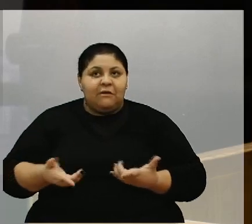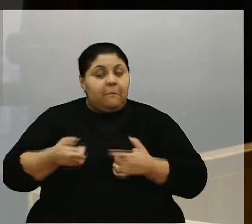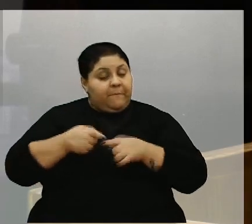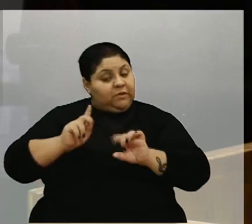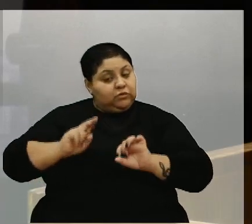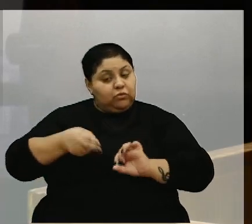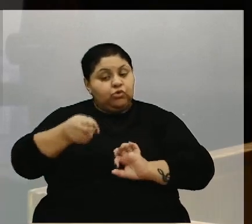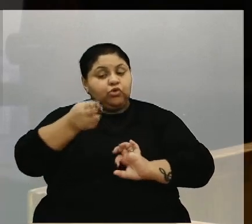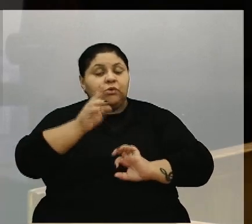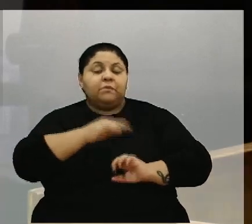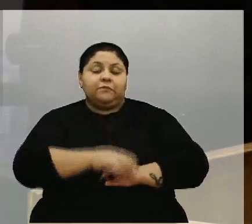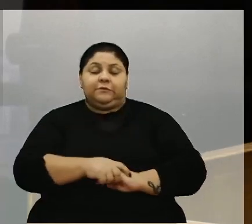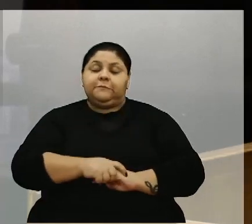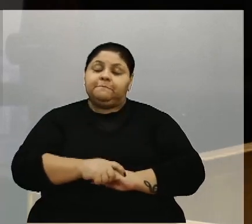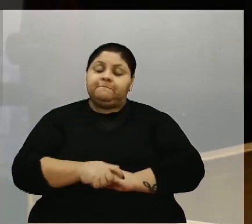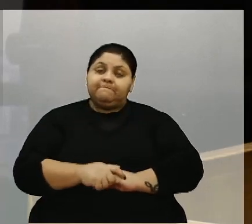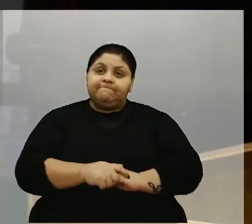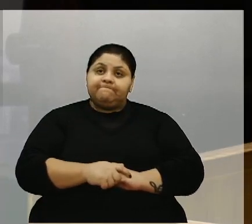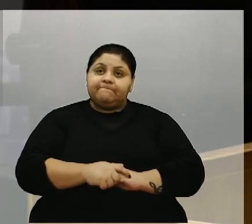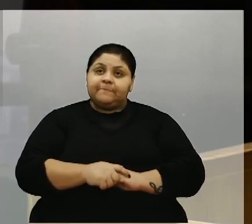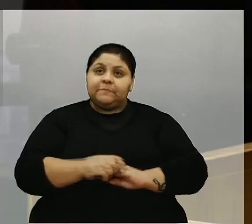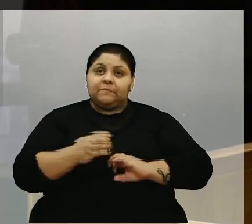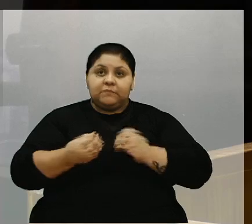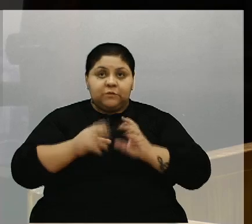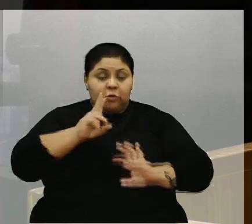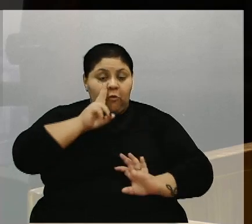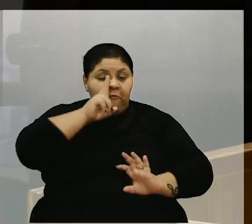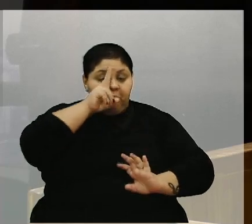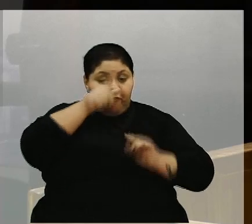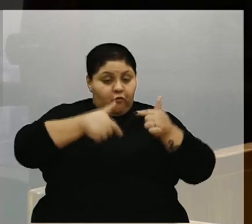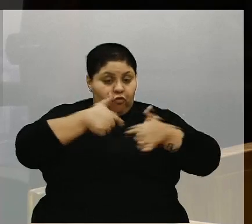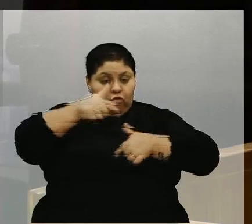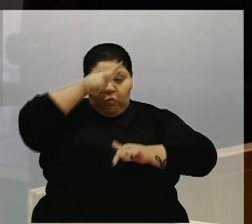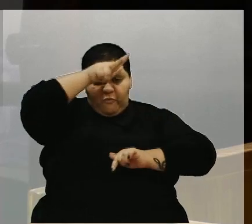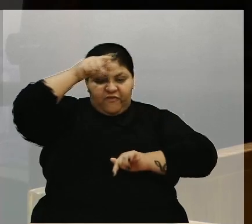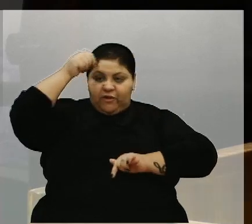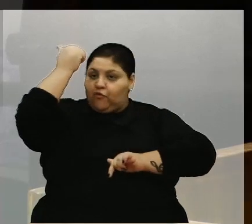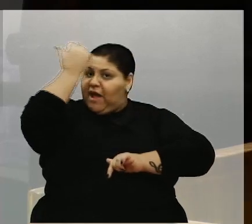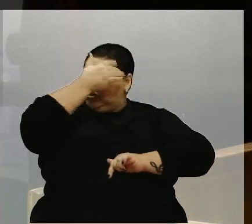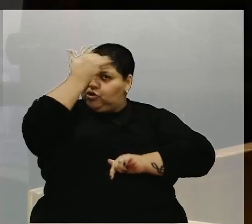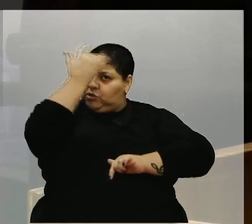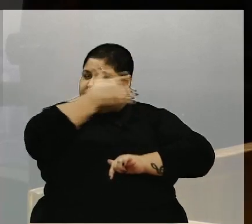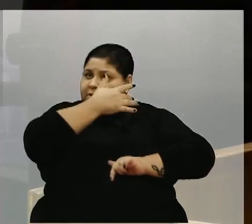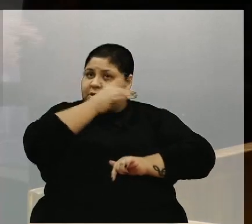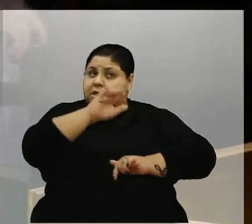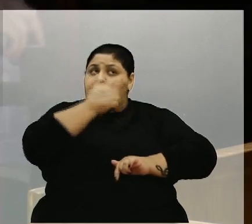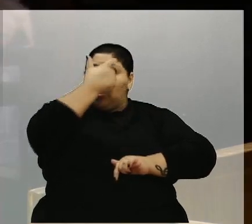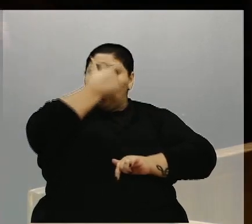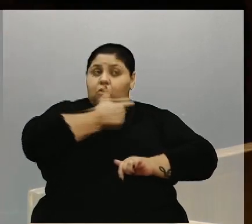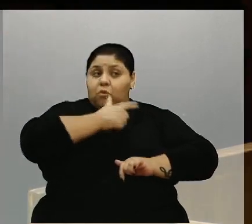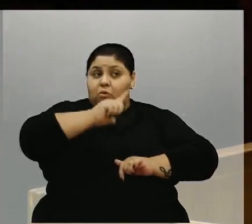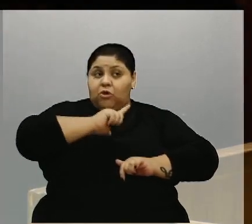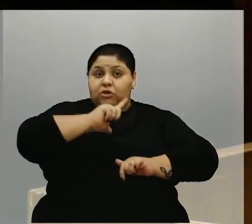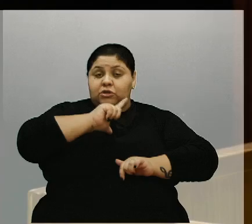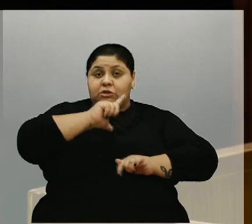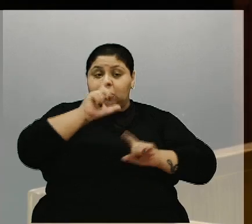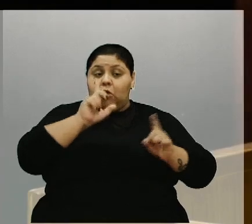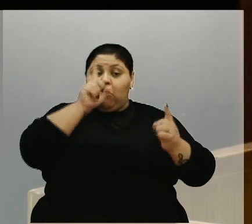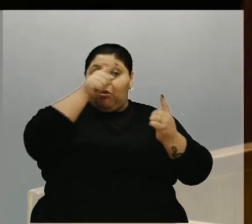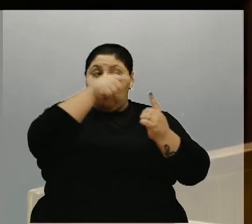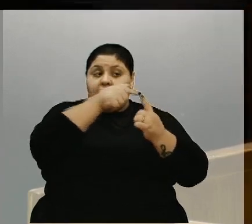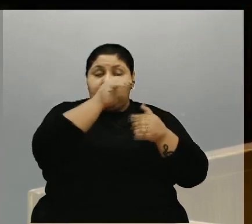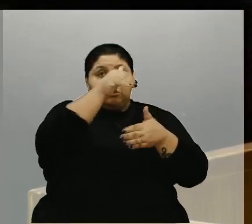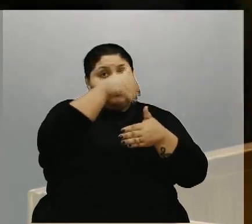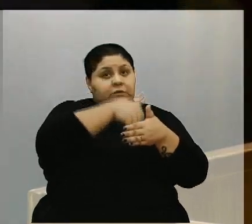seguimos. Com a força-tarefa do prefeito Adiló, que me parece que tem uma intenção muito